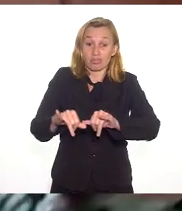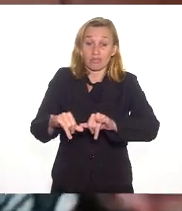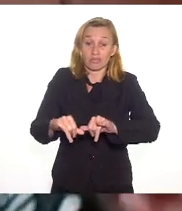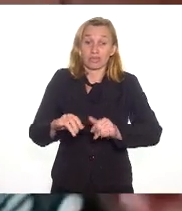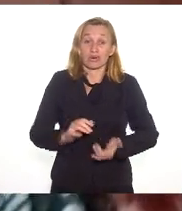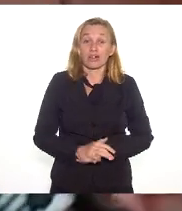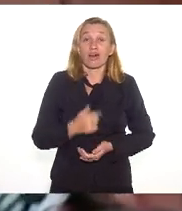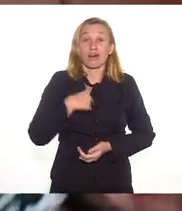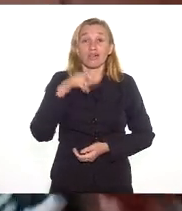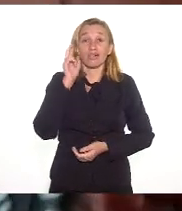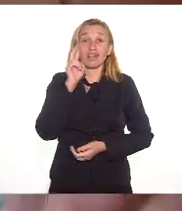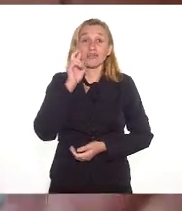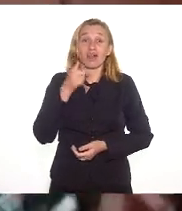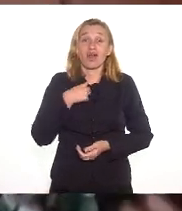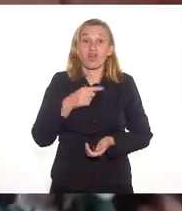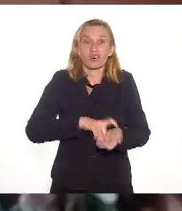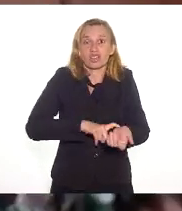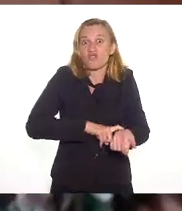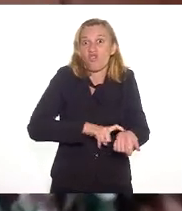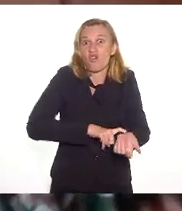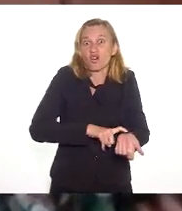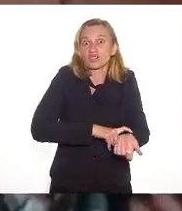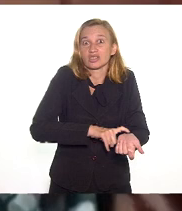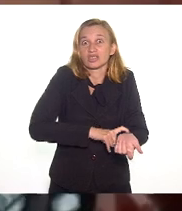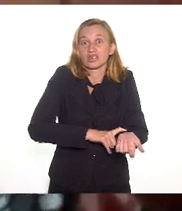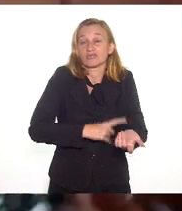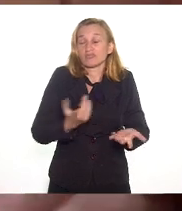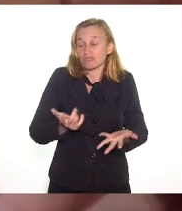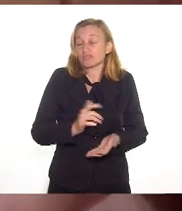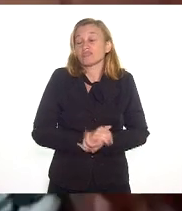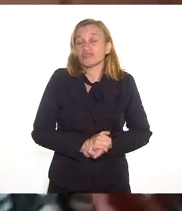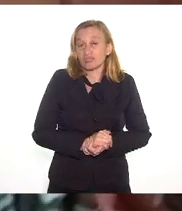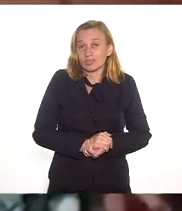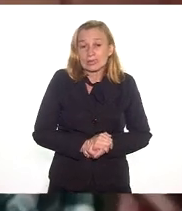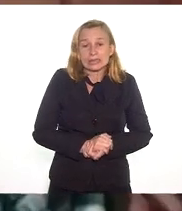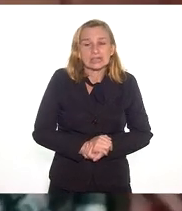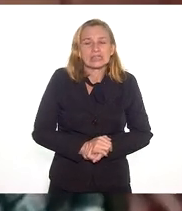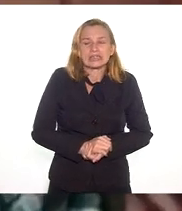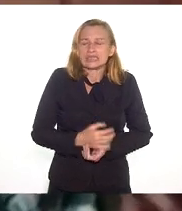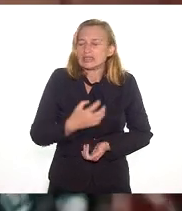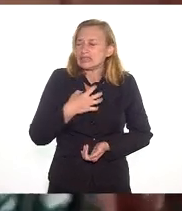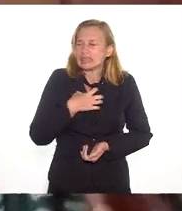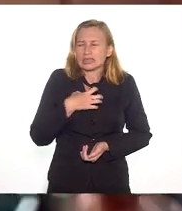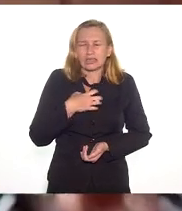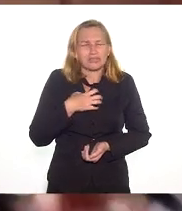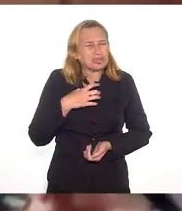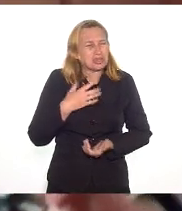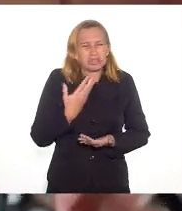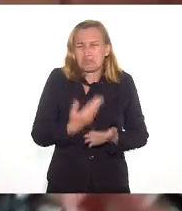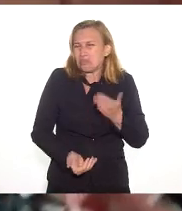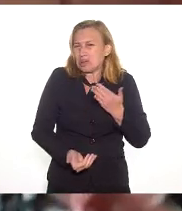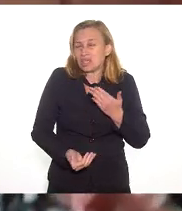eu lembro o desespero que foi, aquela sensação de perda. Eu não